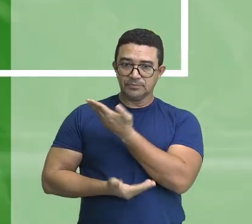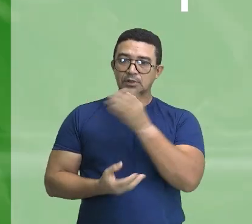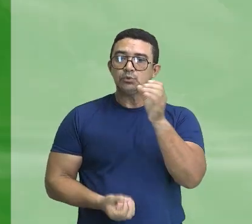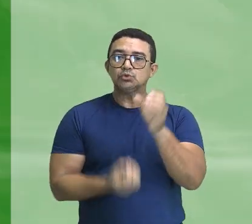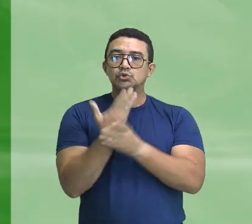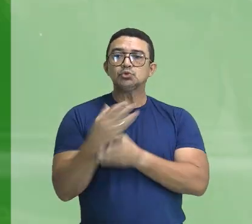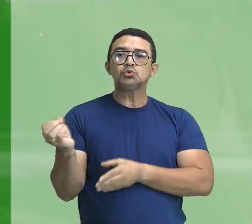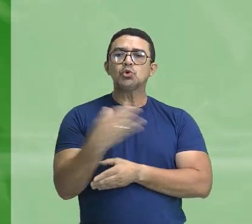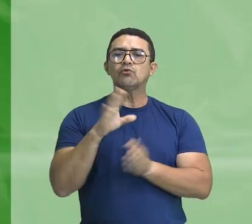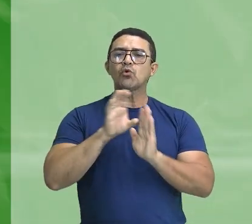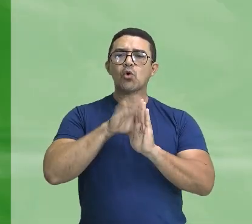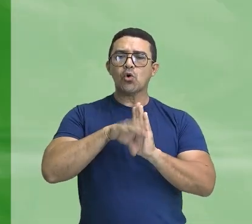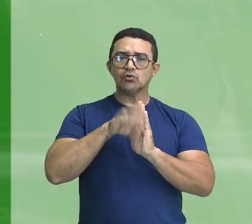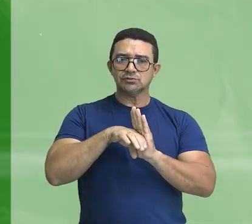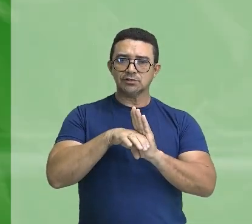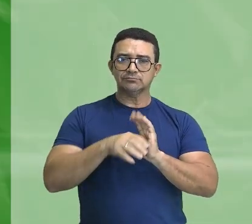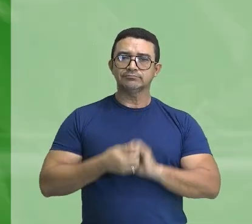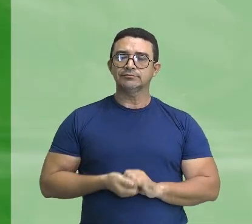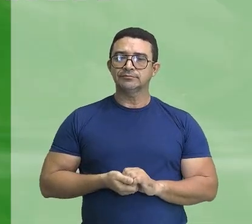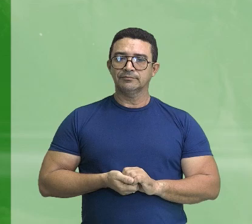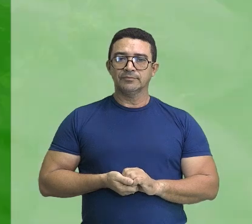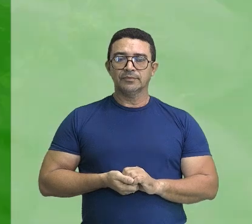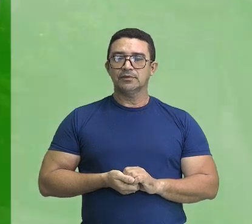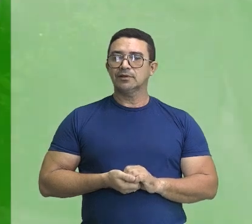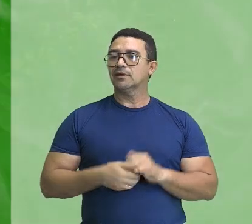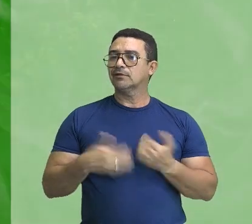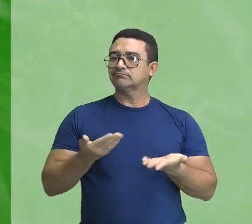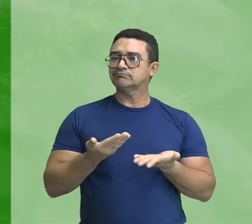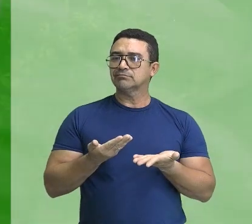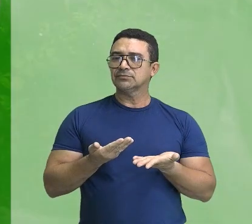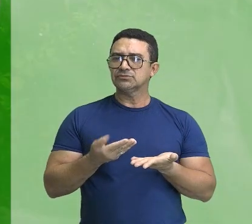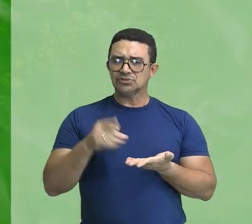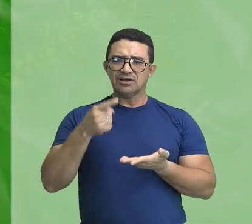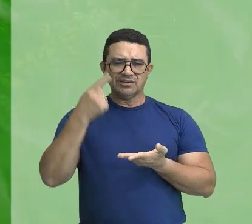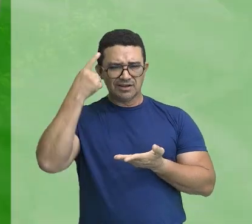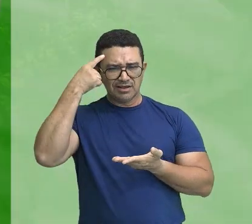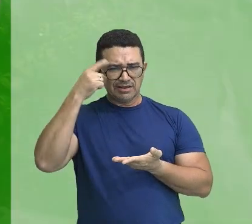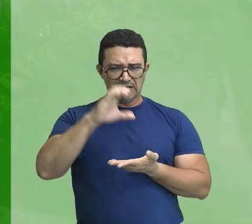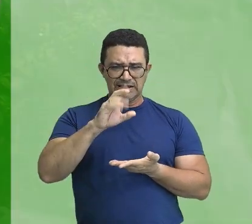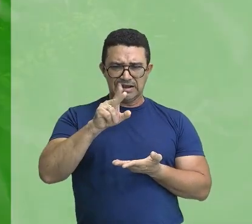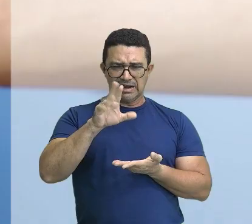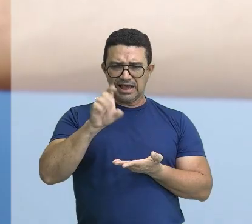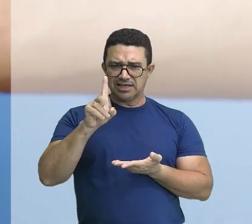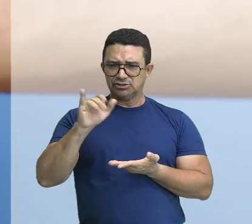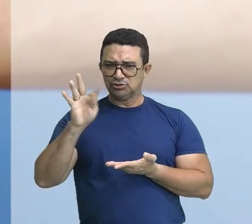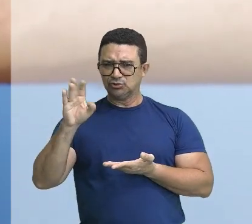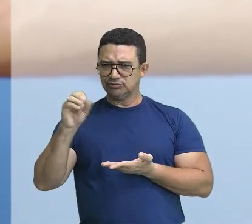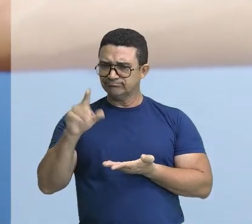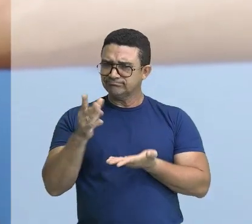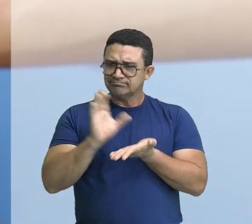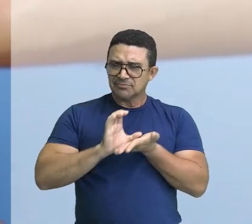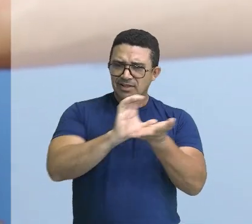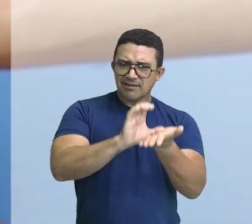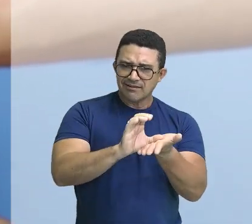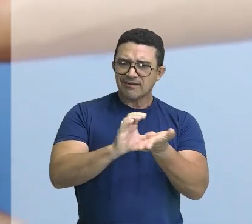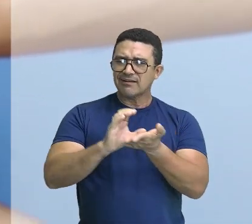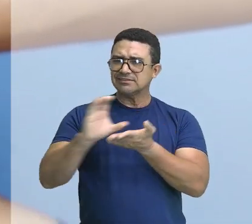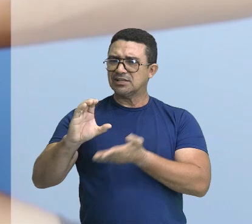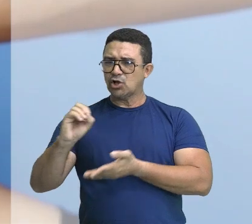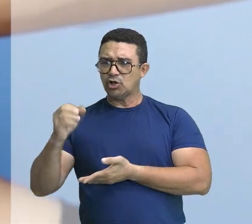novo conceito, que são os créditos de carbono. Você já ouviu falar em créditos de carbono? Os créditos de